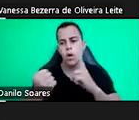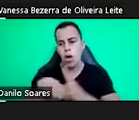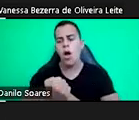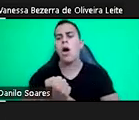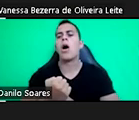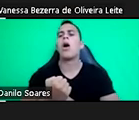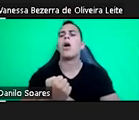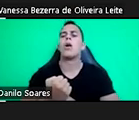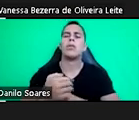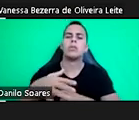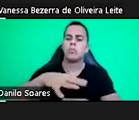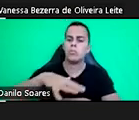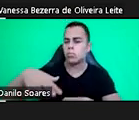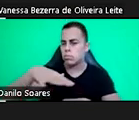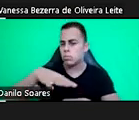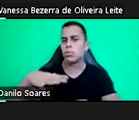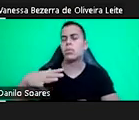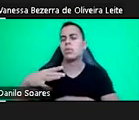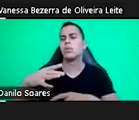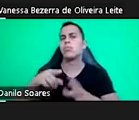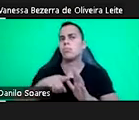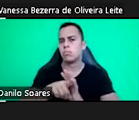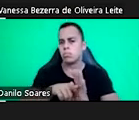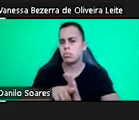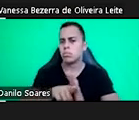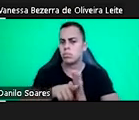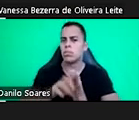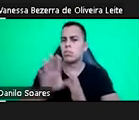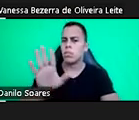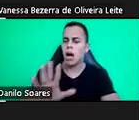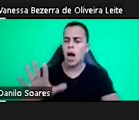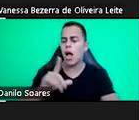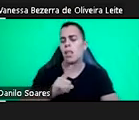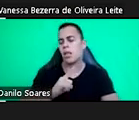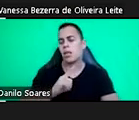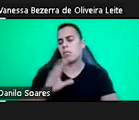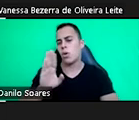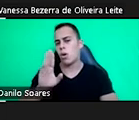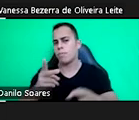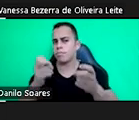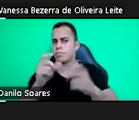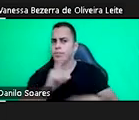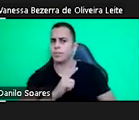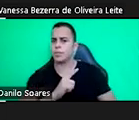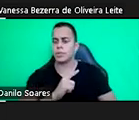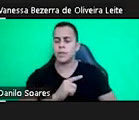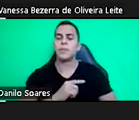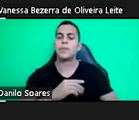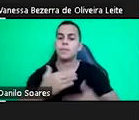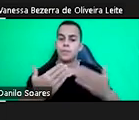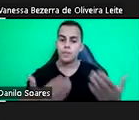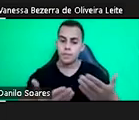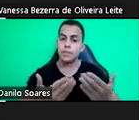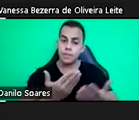ambiental, clínico, e serão do ponto de vista biológico. Então, a partir desse estudo, a